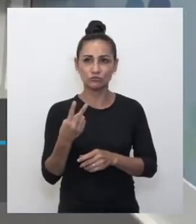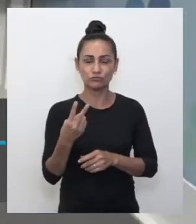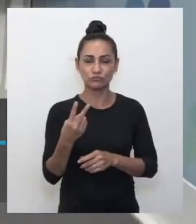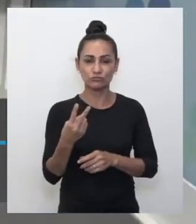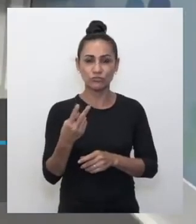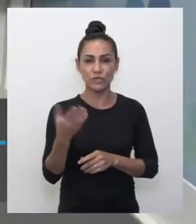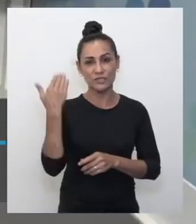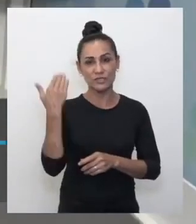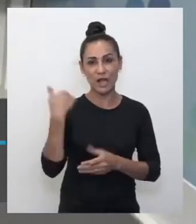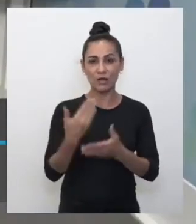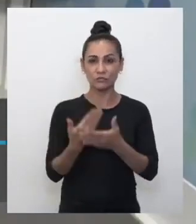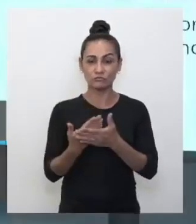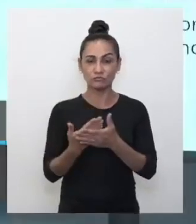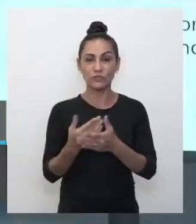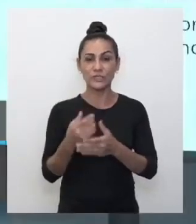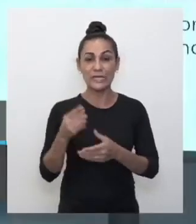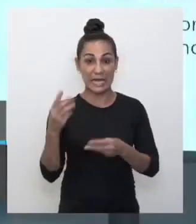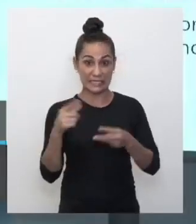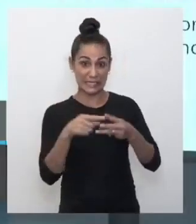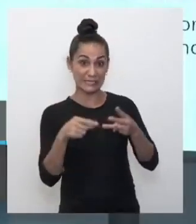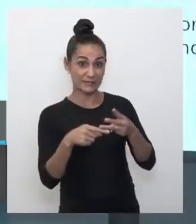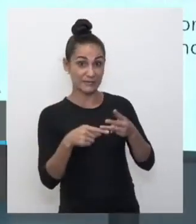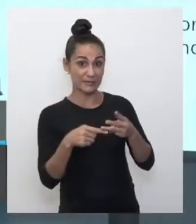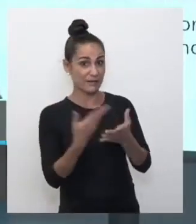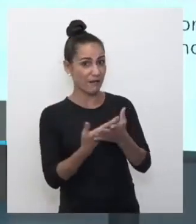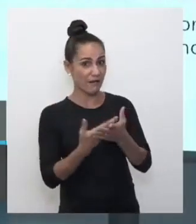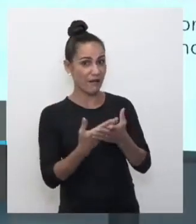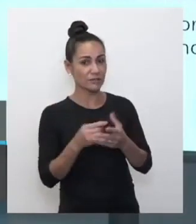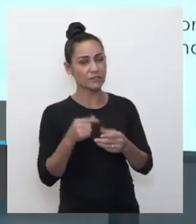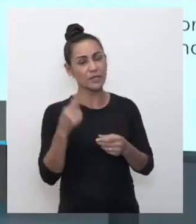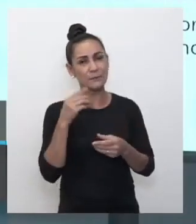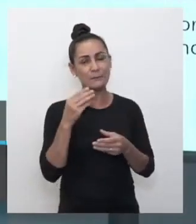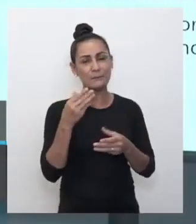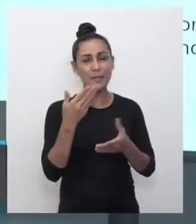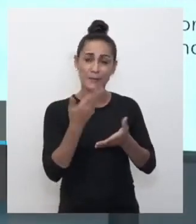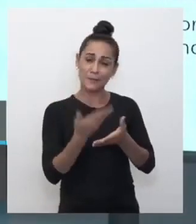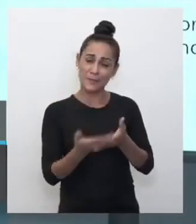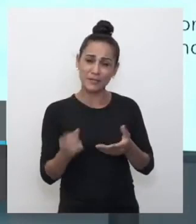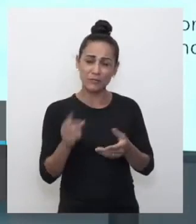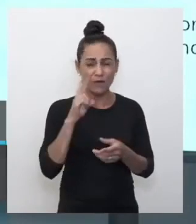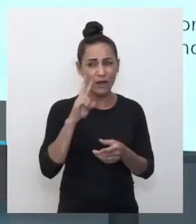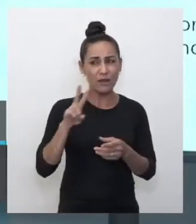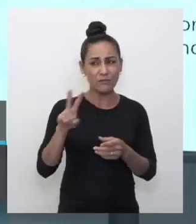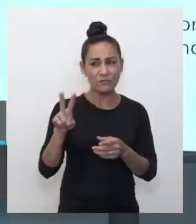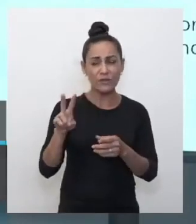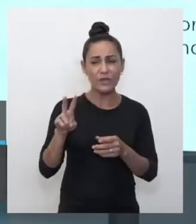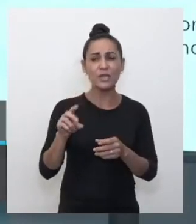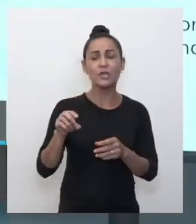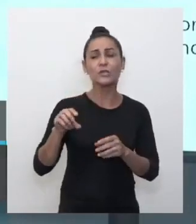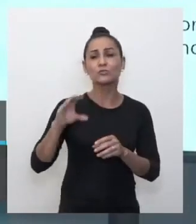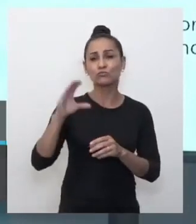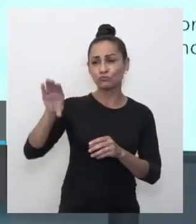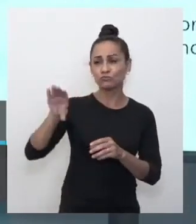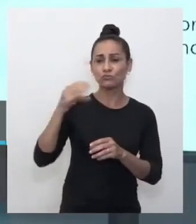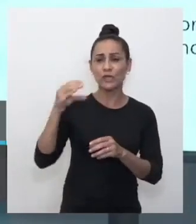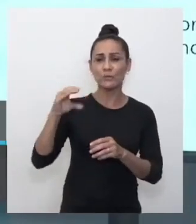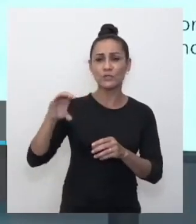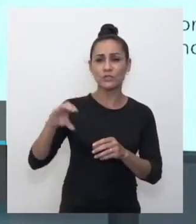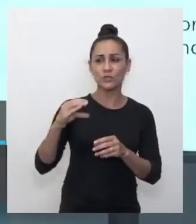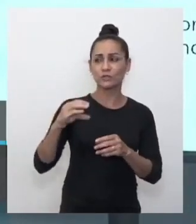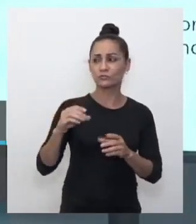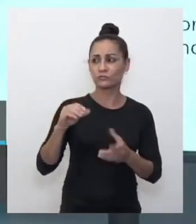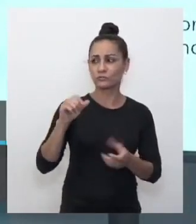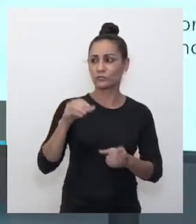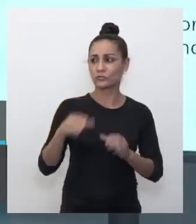é a terceira. Quem perdeu por acaso, dá um pulinho lá no repositório, vai lá no YouTube, assista as aulas para poder se inteirar e ficar